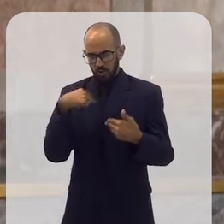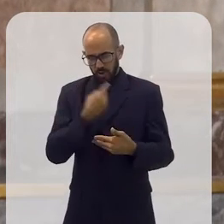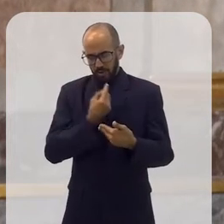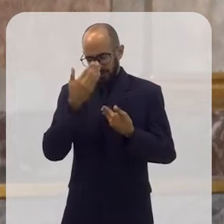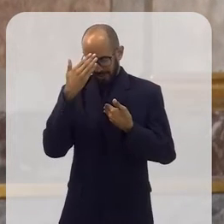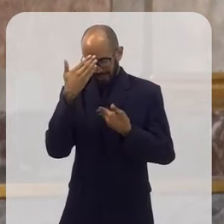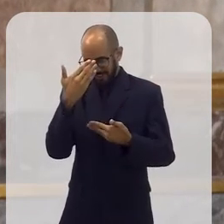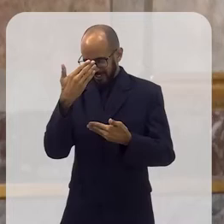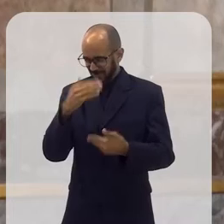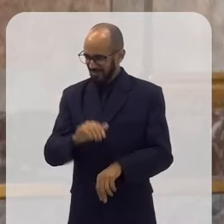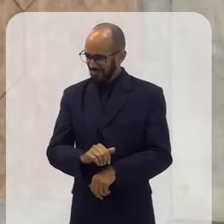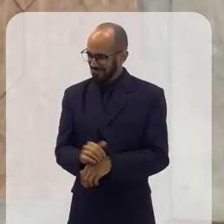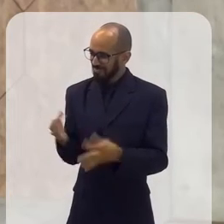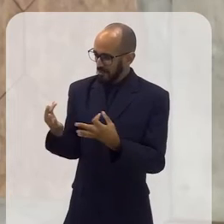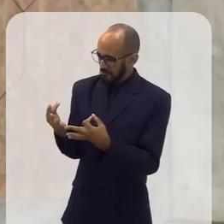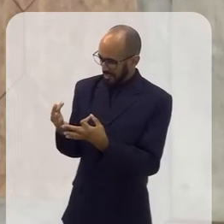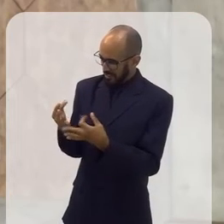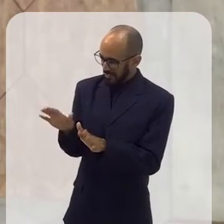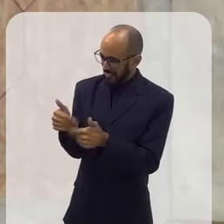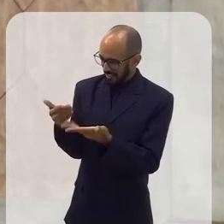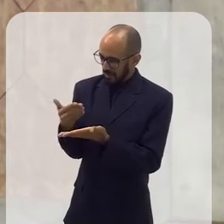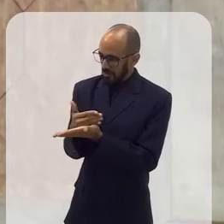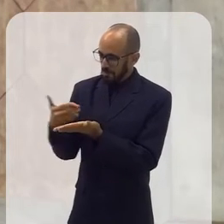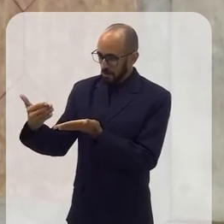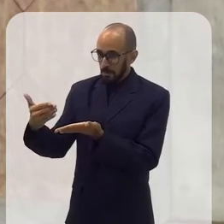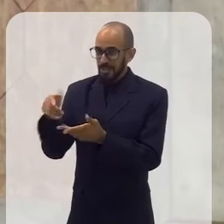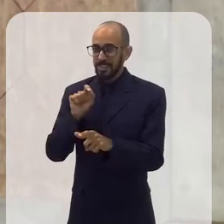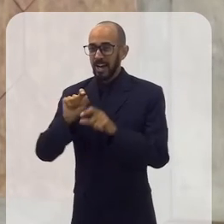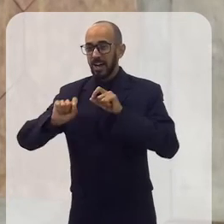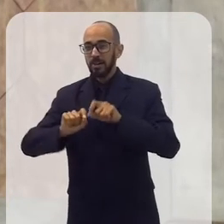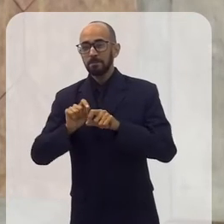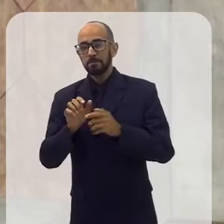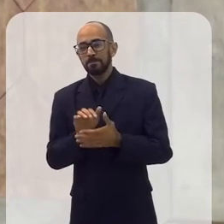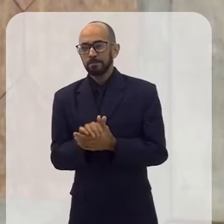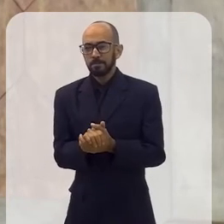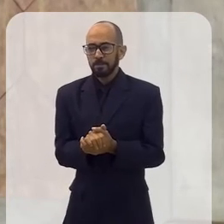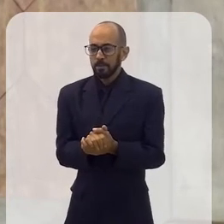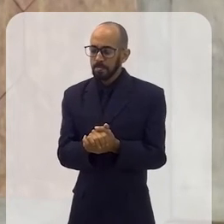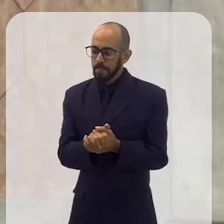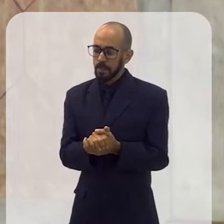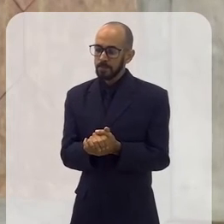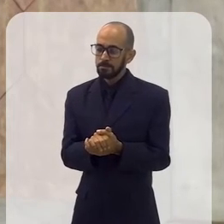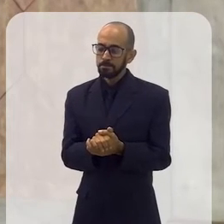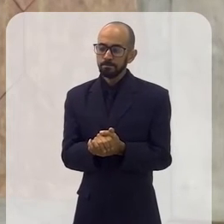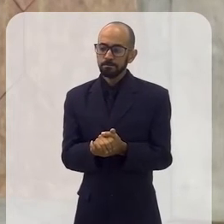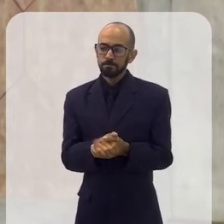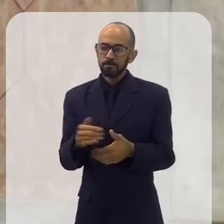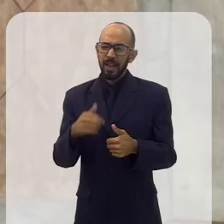Nós que agradecemos. Perfeito. Então vamos começar